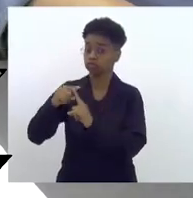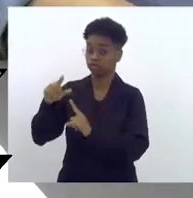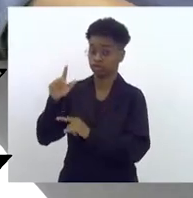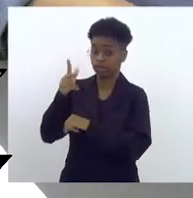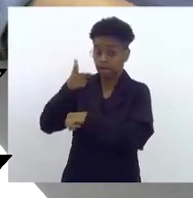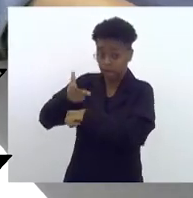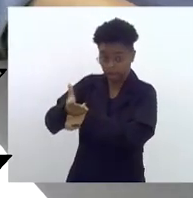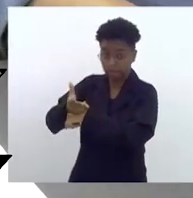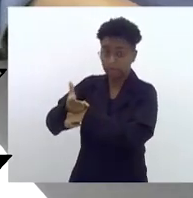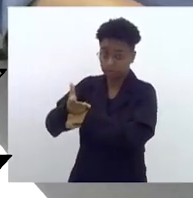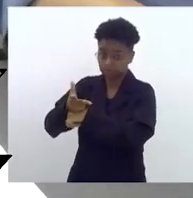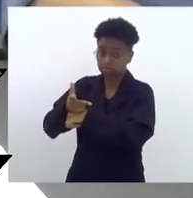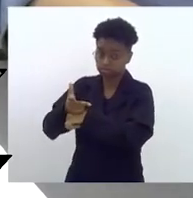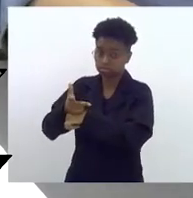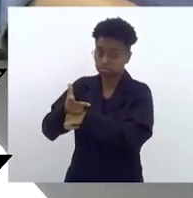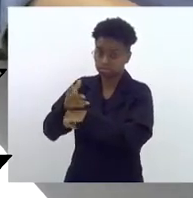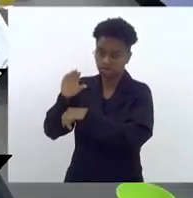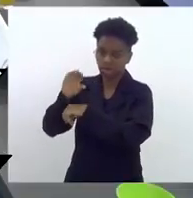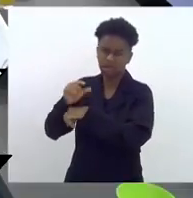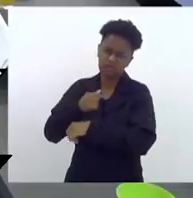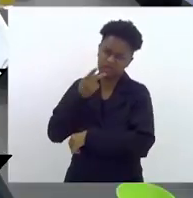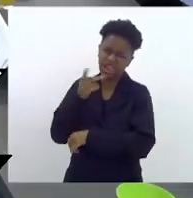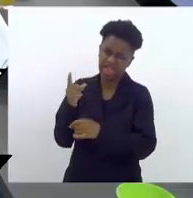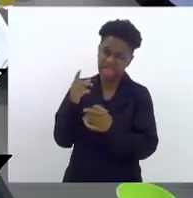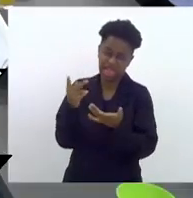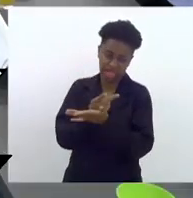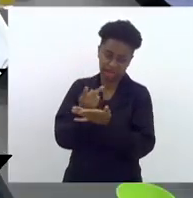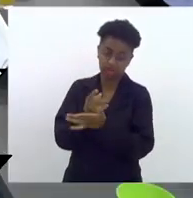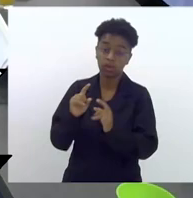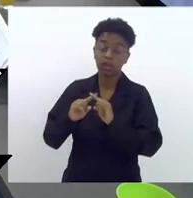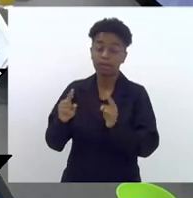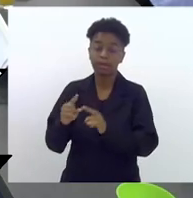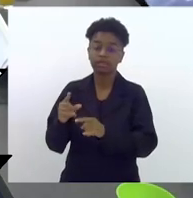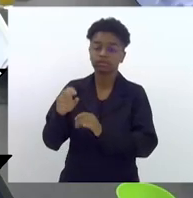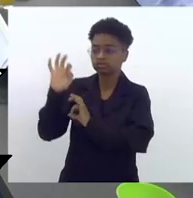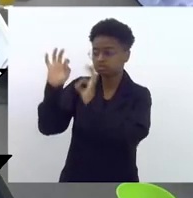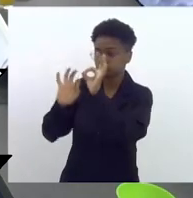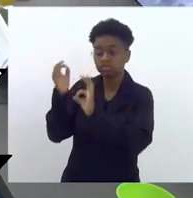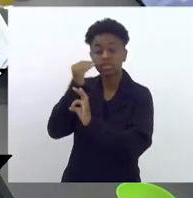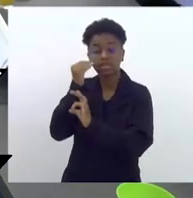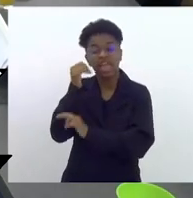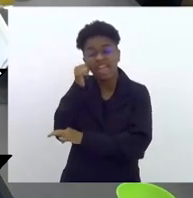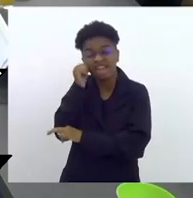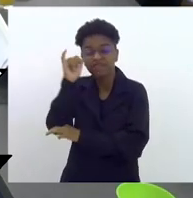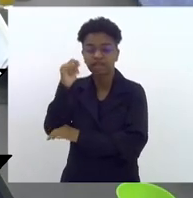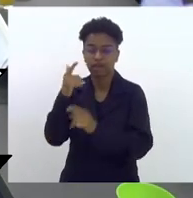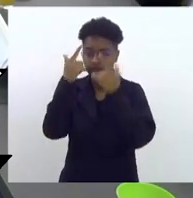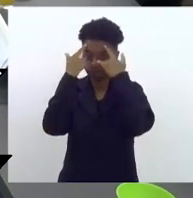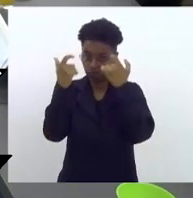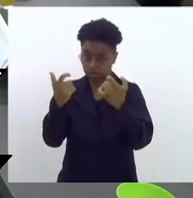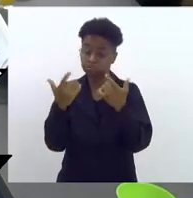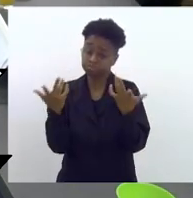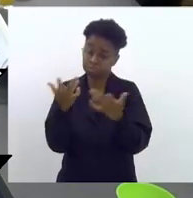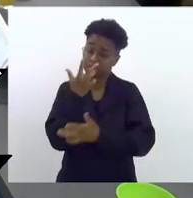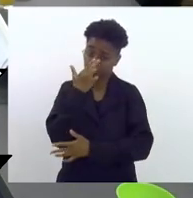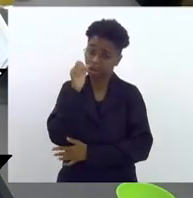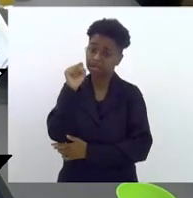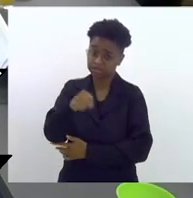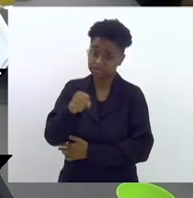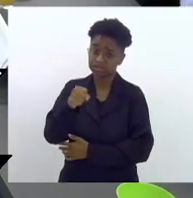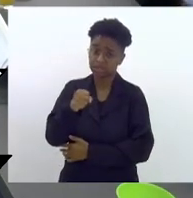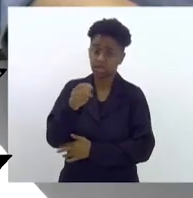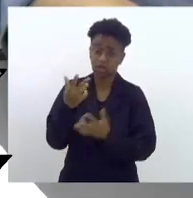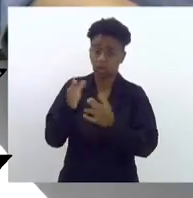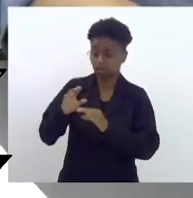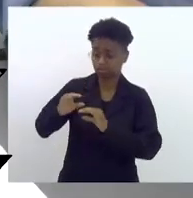que não tinha câmeras eu falo errado isso que tão sendo instaladas para prevenir a violência essas sim parecem com aquelas